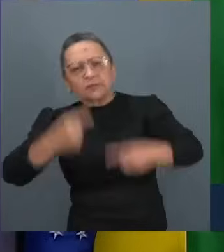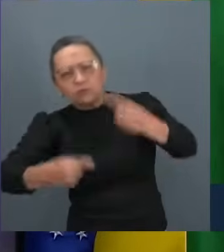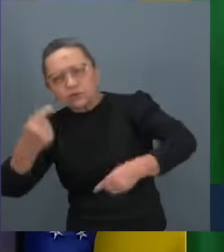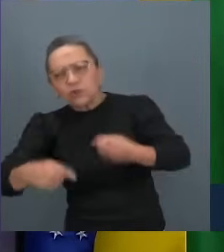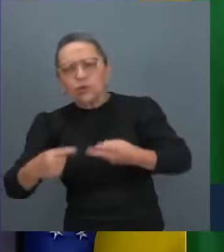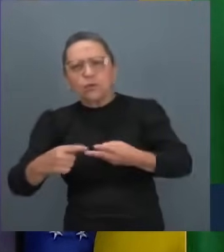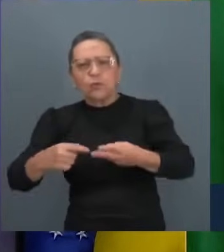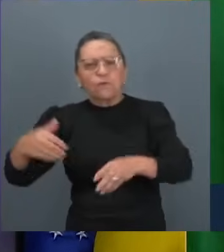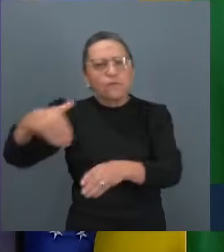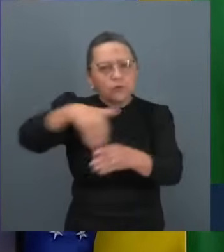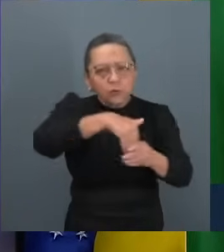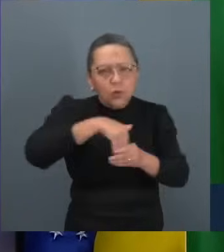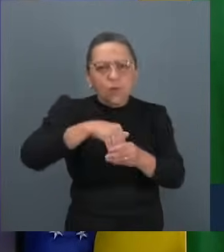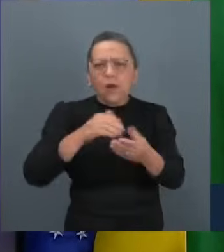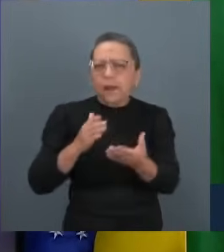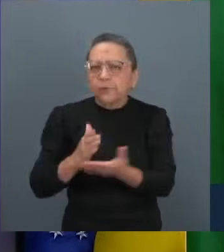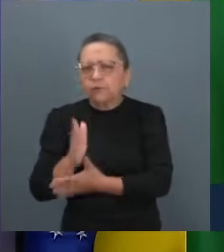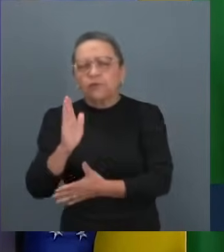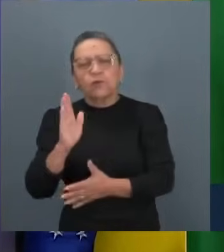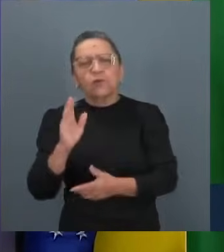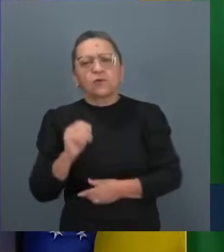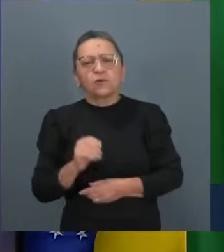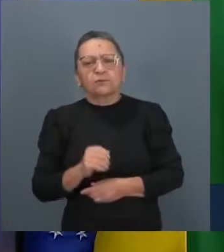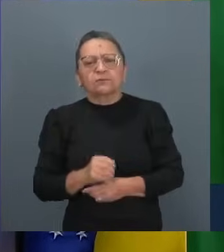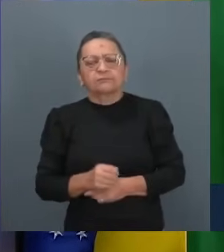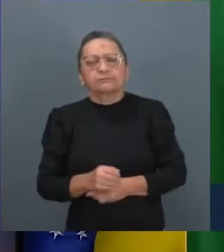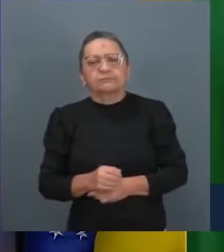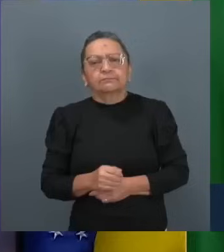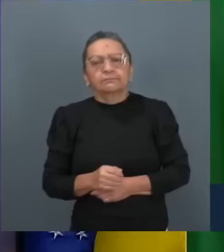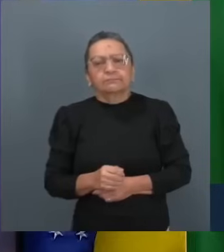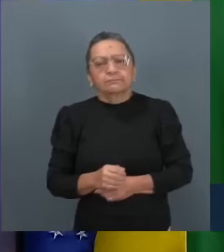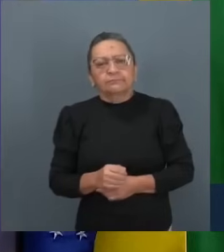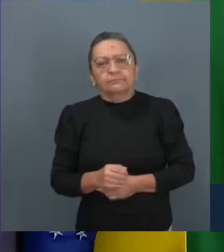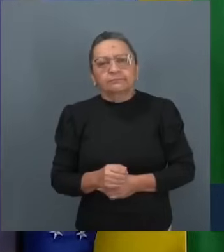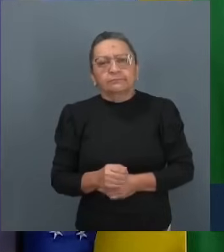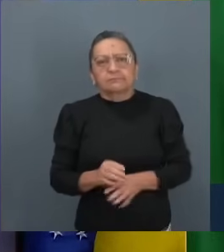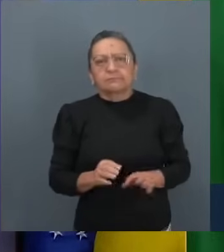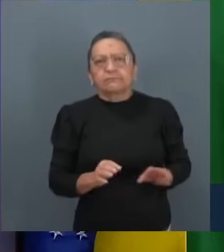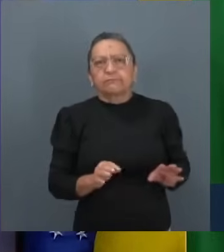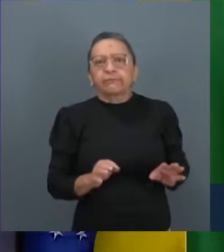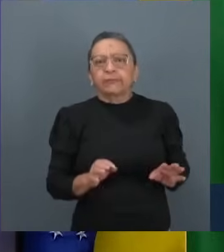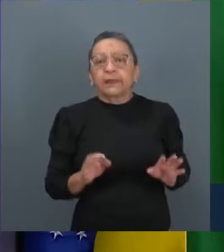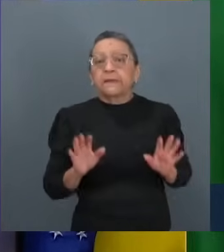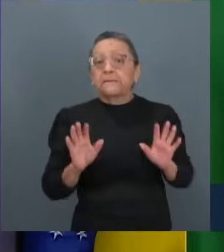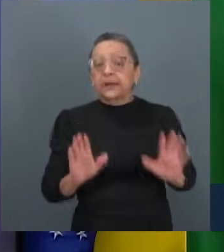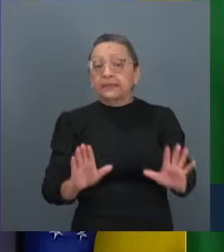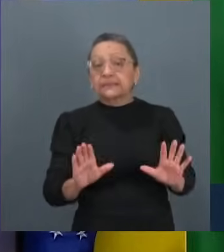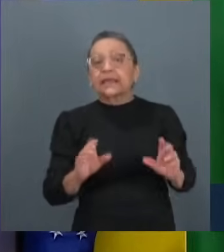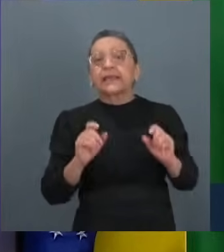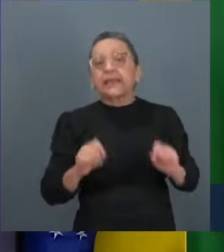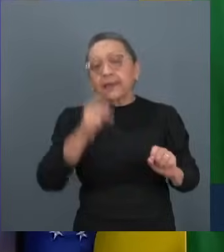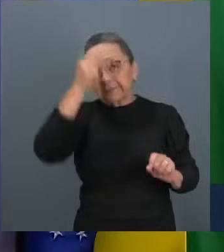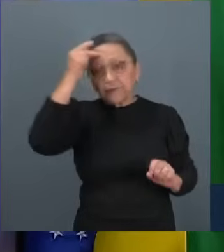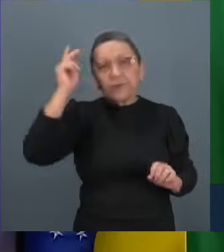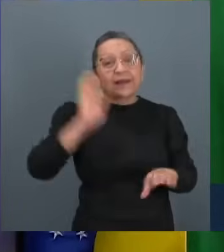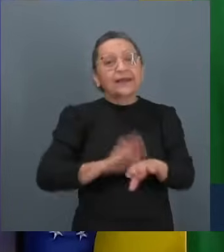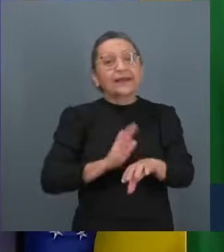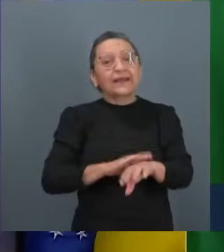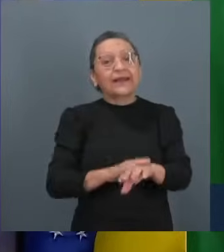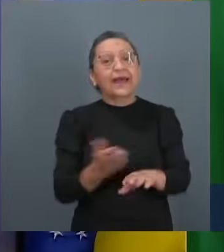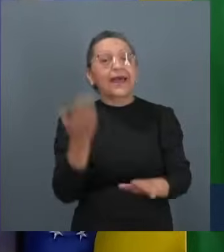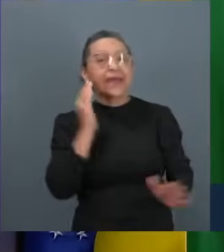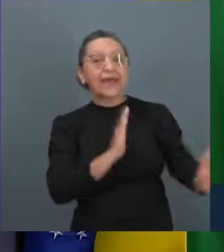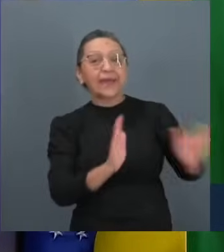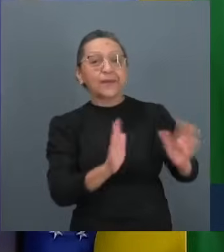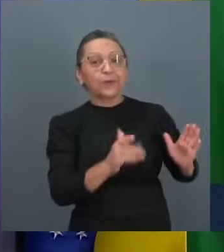governador do estado de Rondônia. Mas os congressistas que estavam aqui cumpriram o seu dever, o